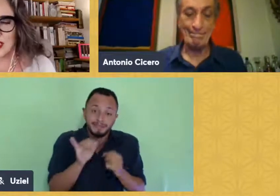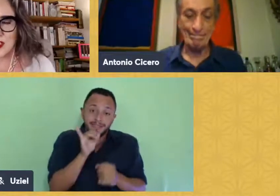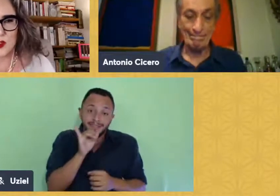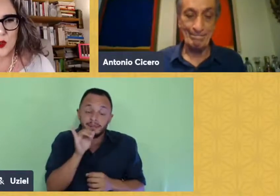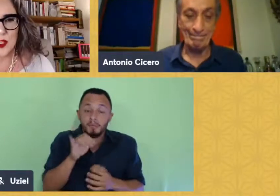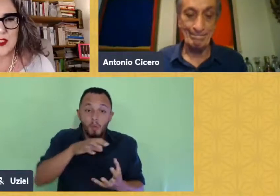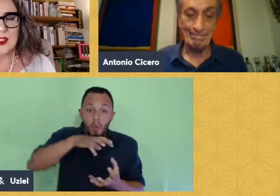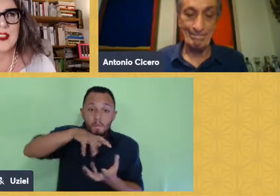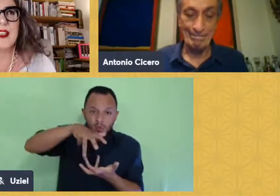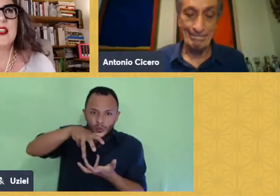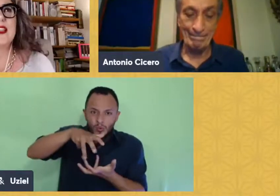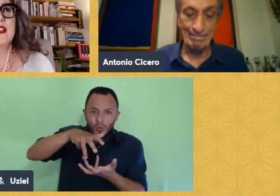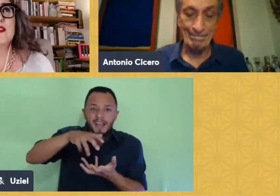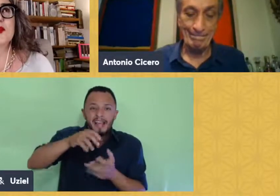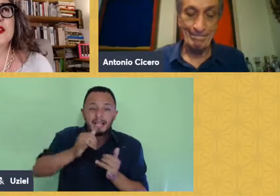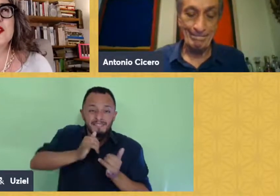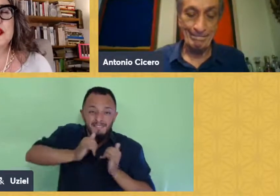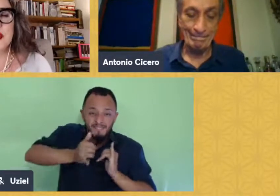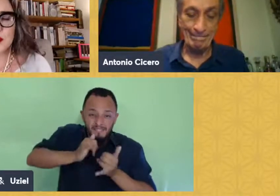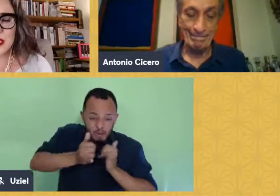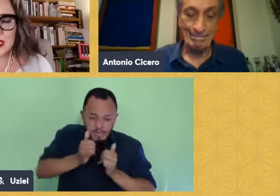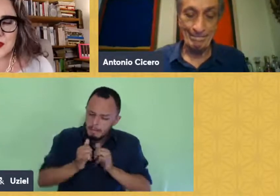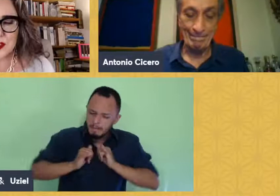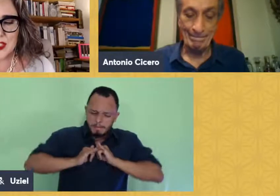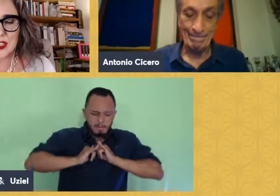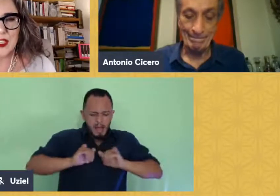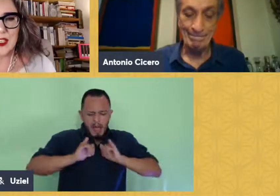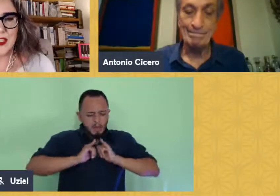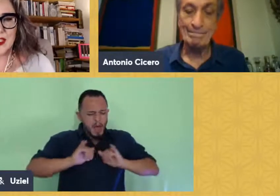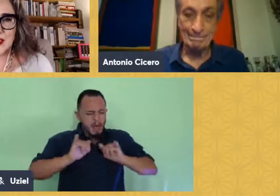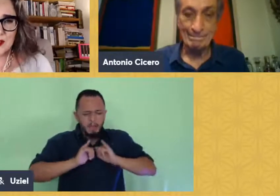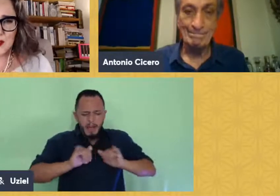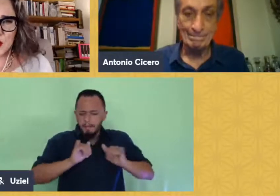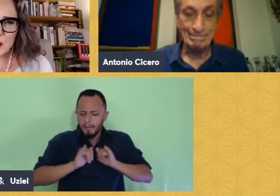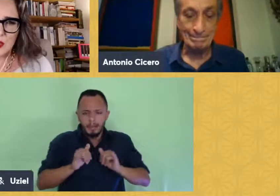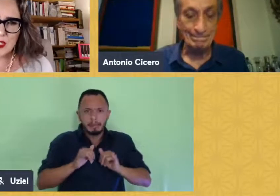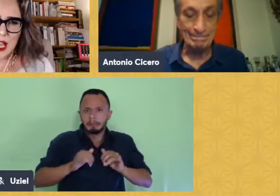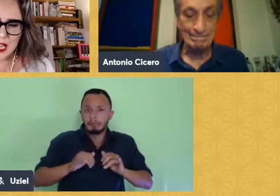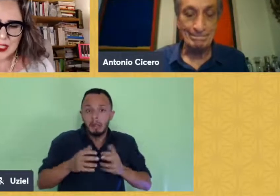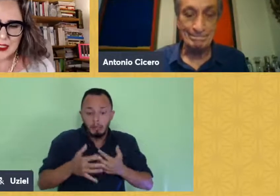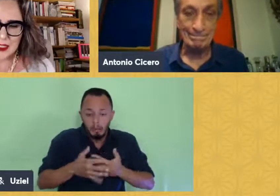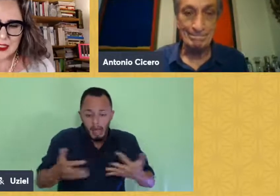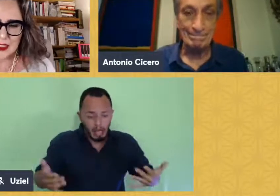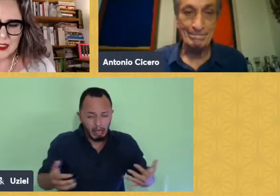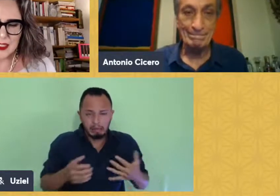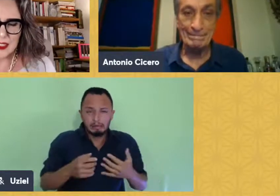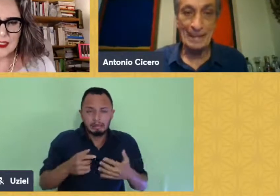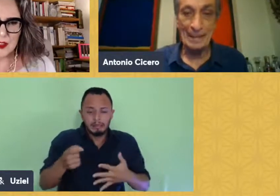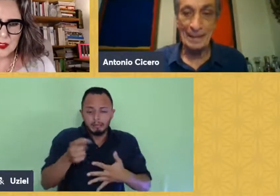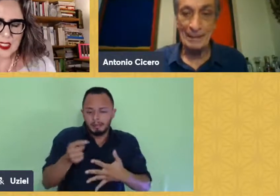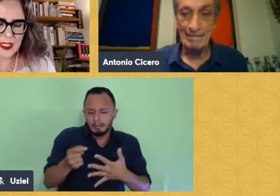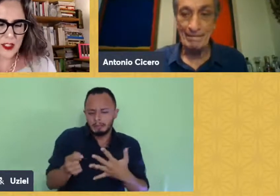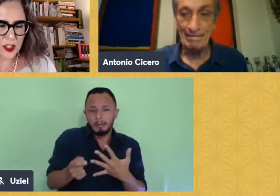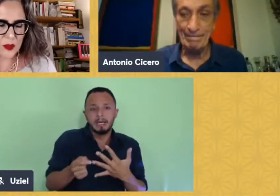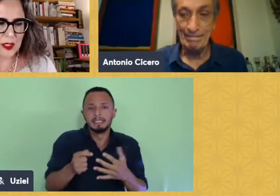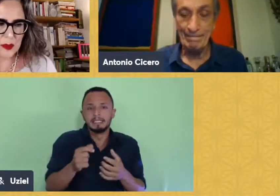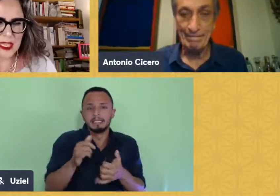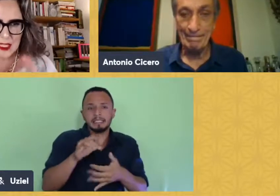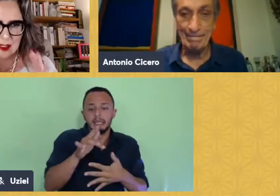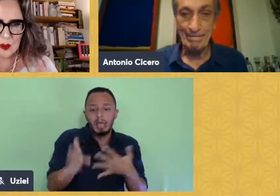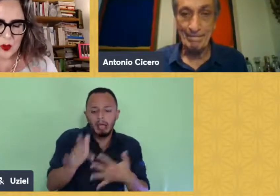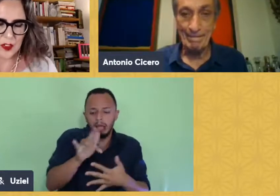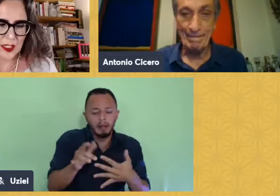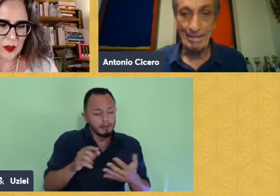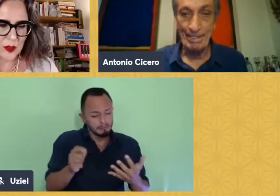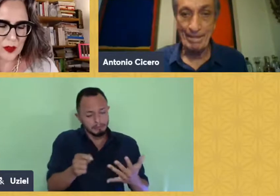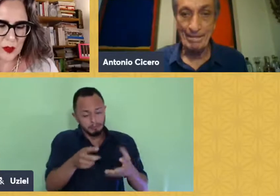de distrações, e nesse mundo em que o tempo livre virou uma coisa rara, né? Então, nesse sentido também,